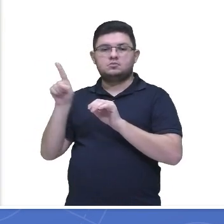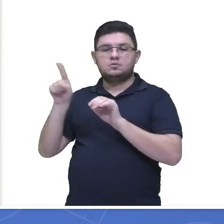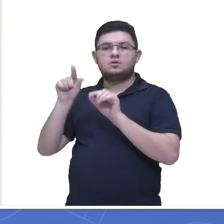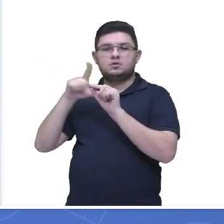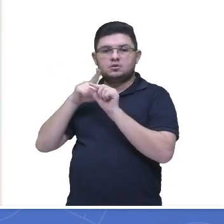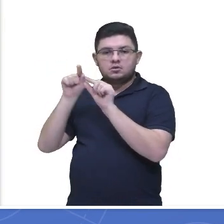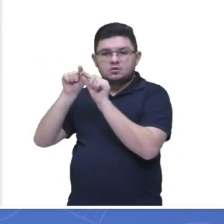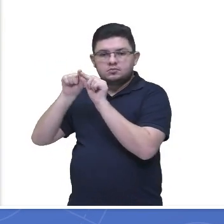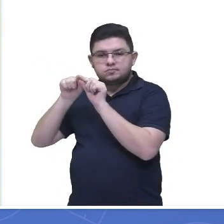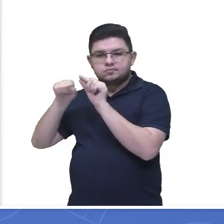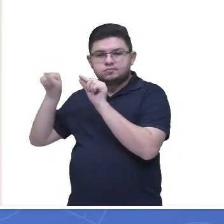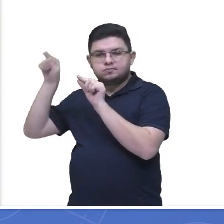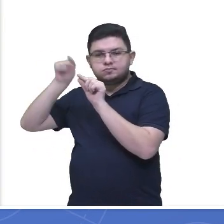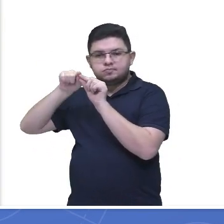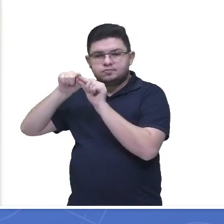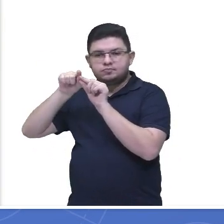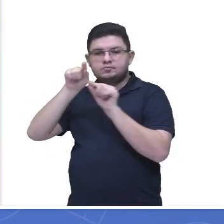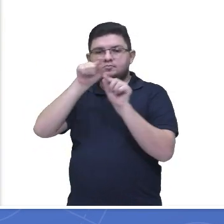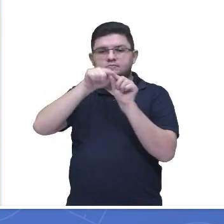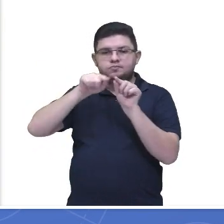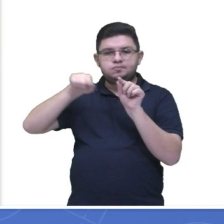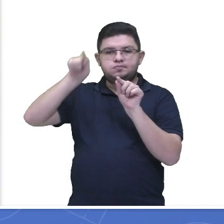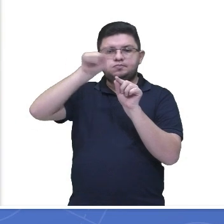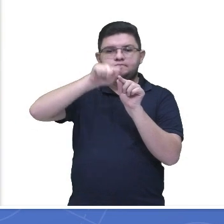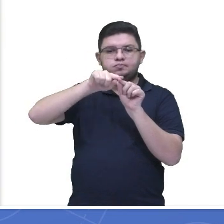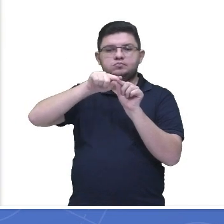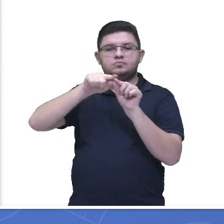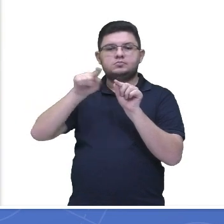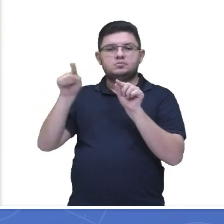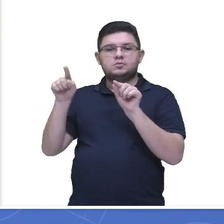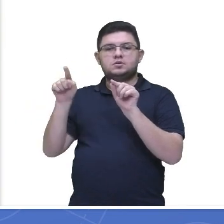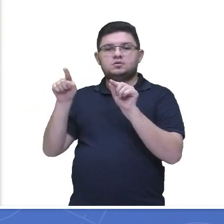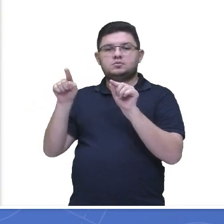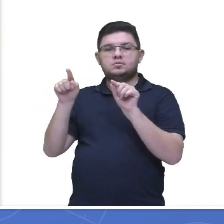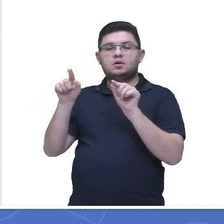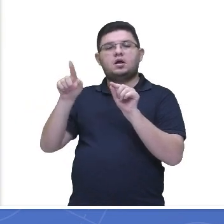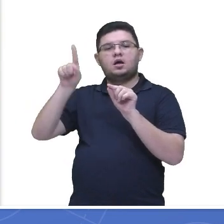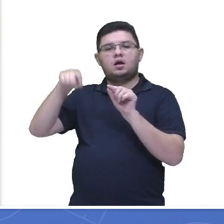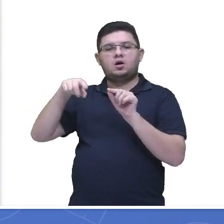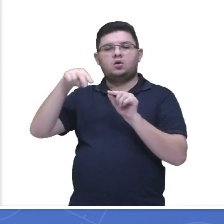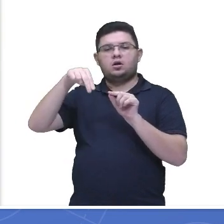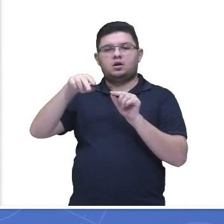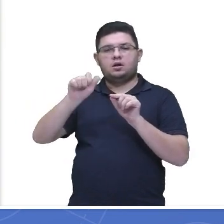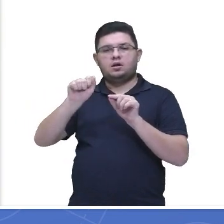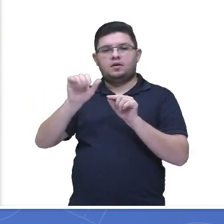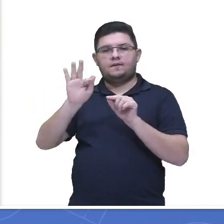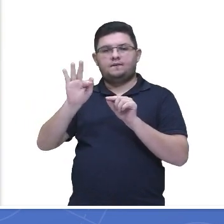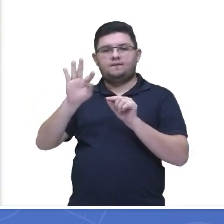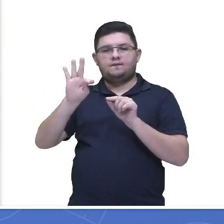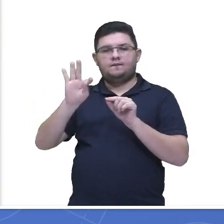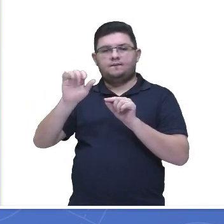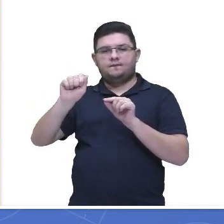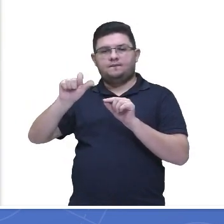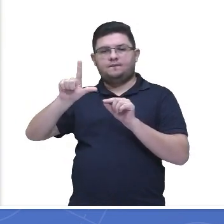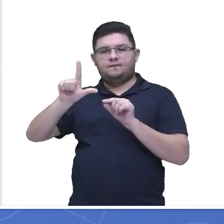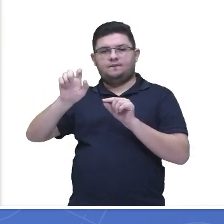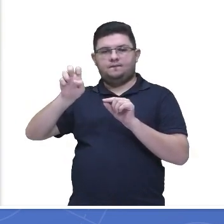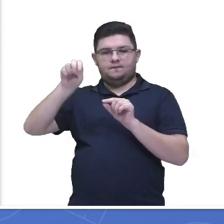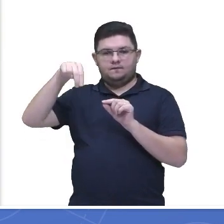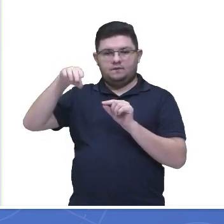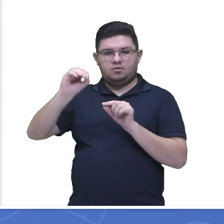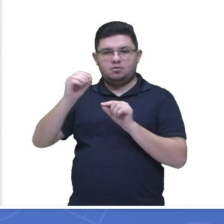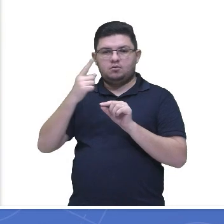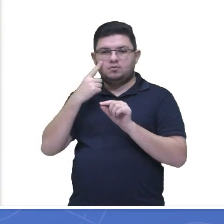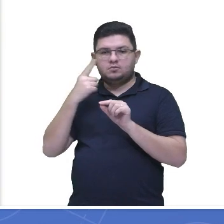gente, é o naftaleno, tá? E observe que essa